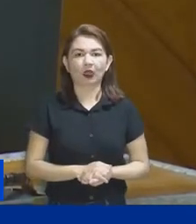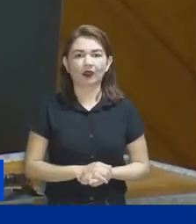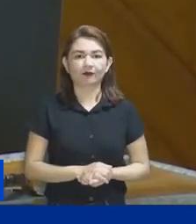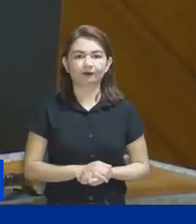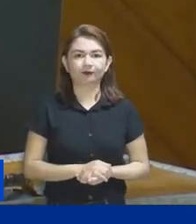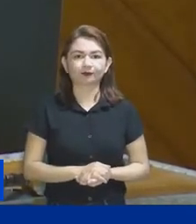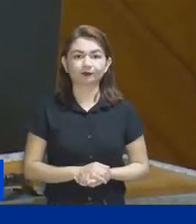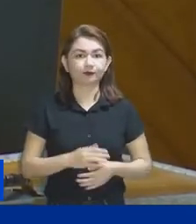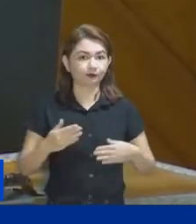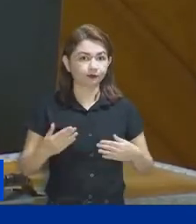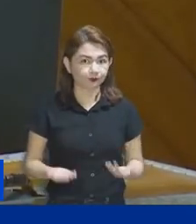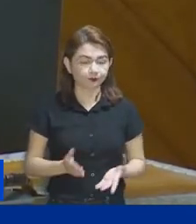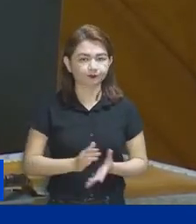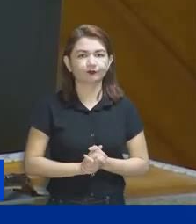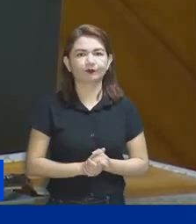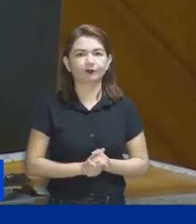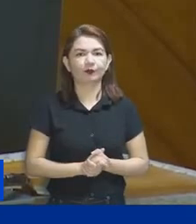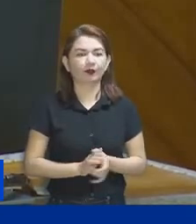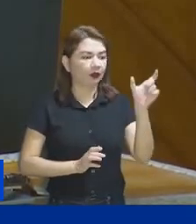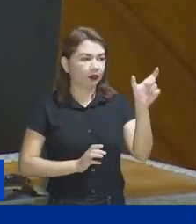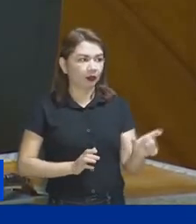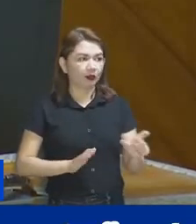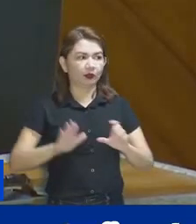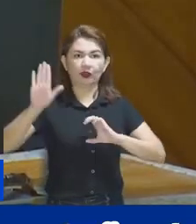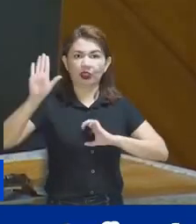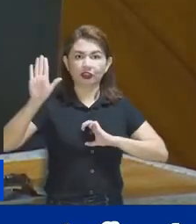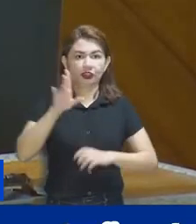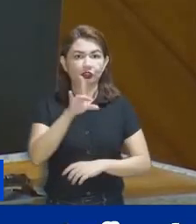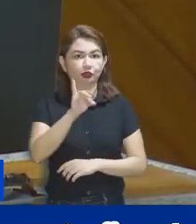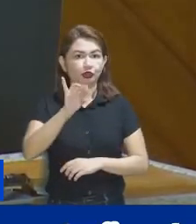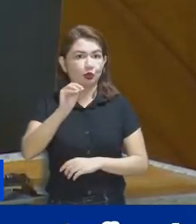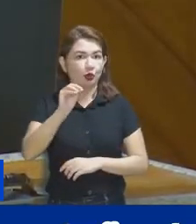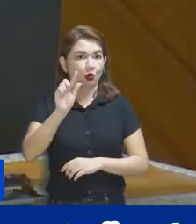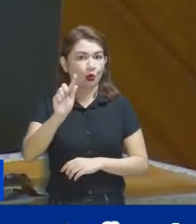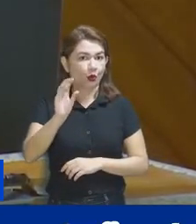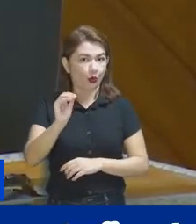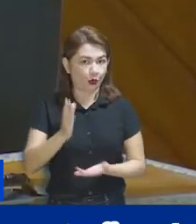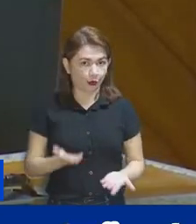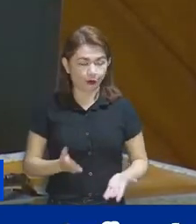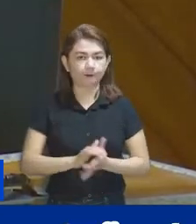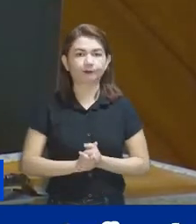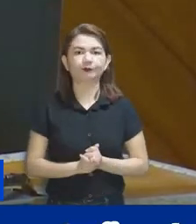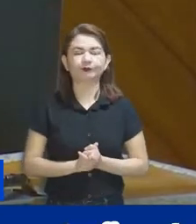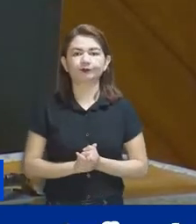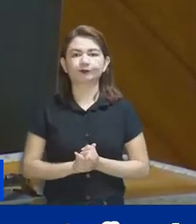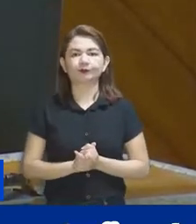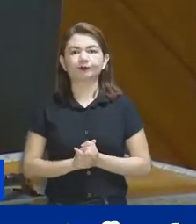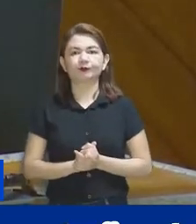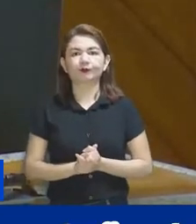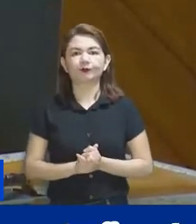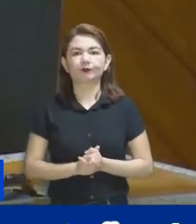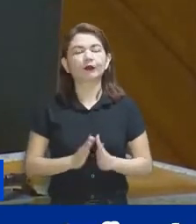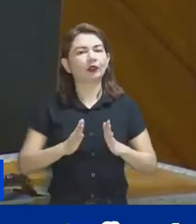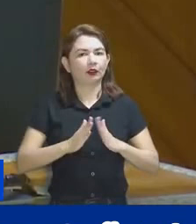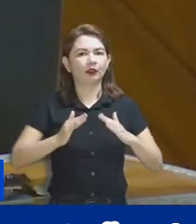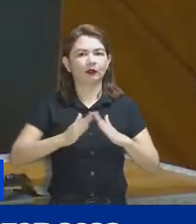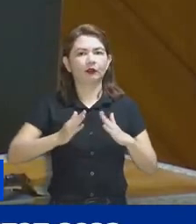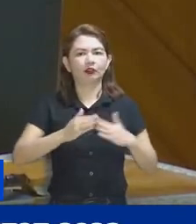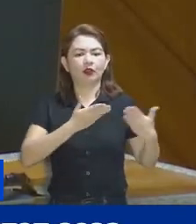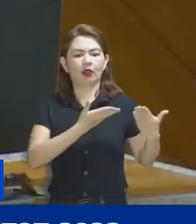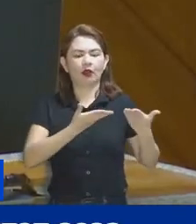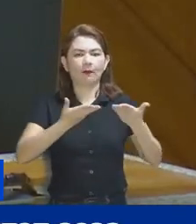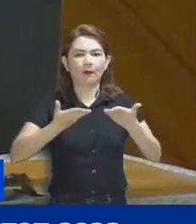O representado Diogo Sênior, por sua vez, em sede preliminar, requereu que a